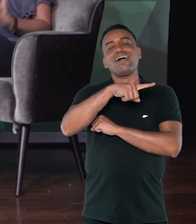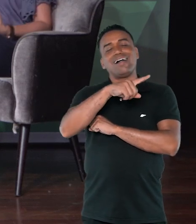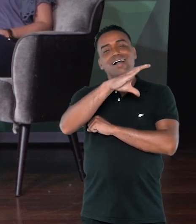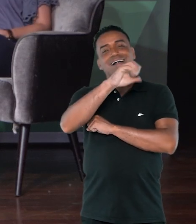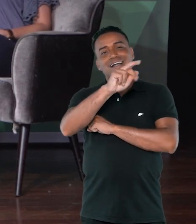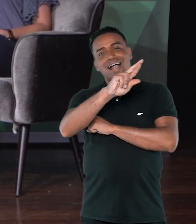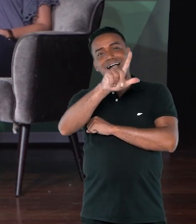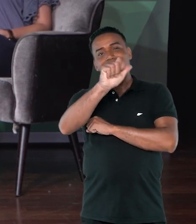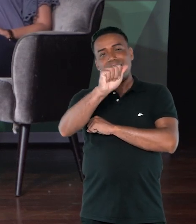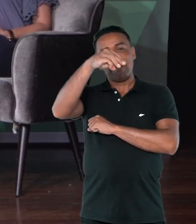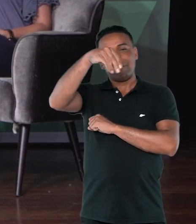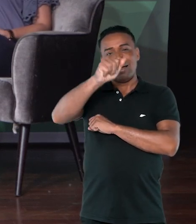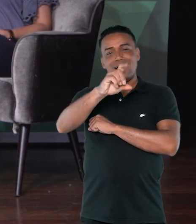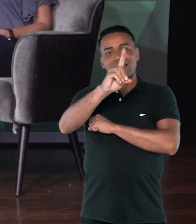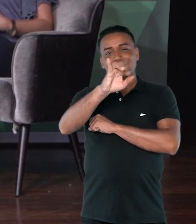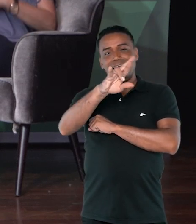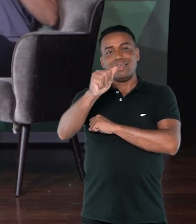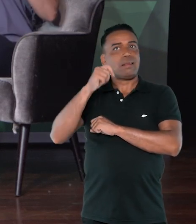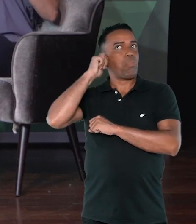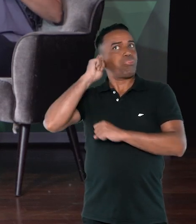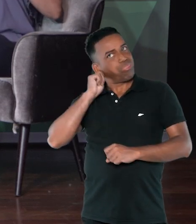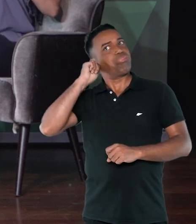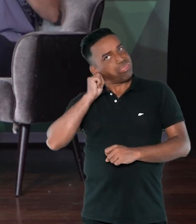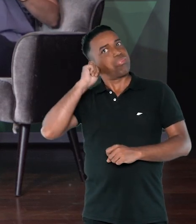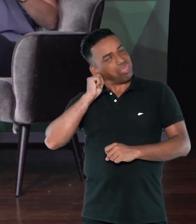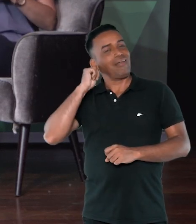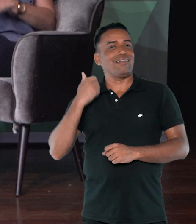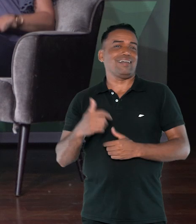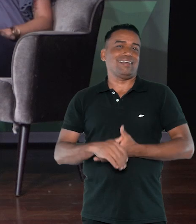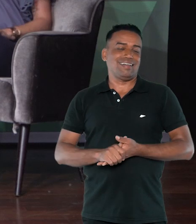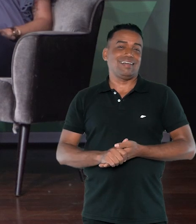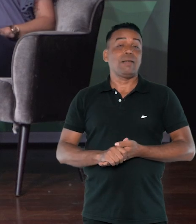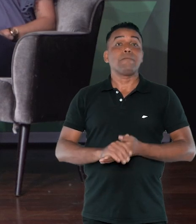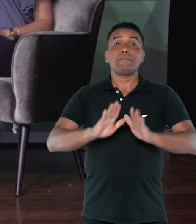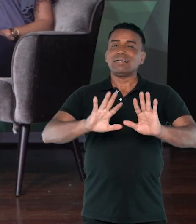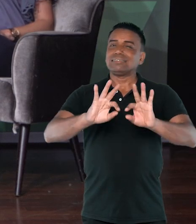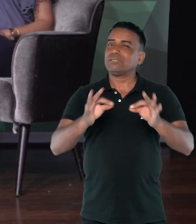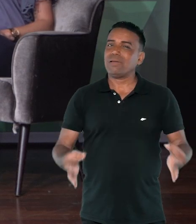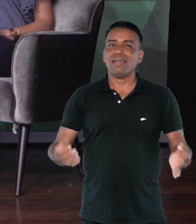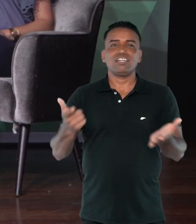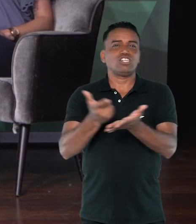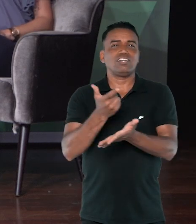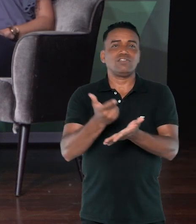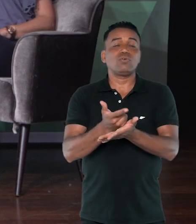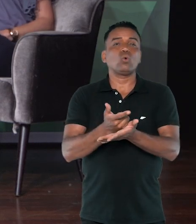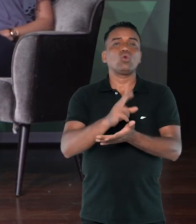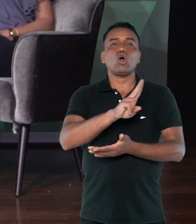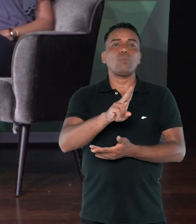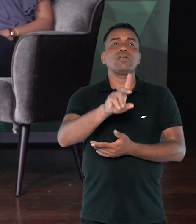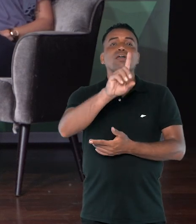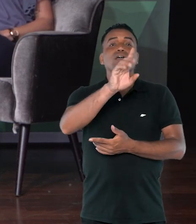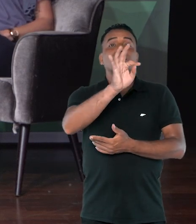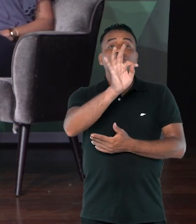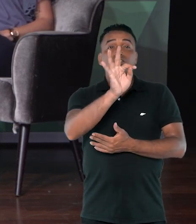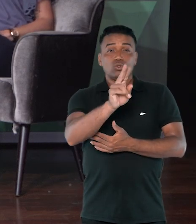teve nenhum que desbancasse. Assim, teve um também que eu não vou lembrar a autora, talvez você lembre,